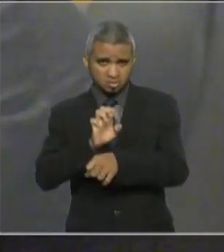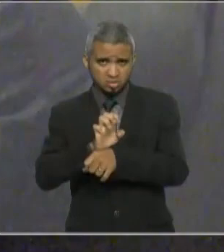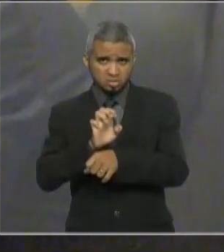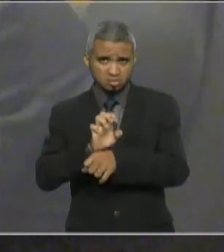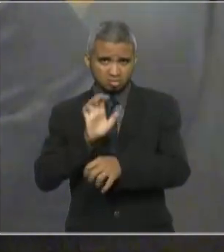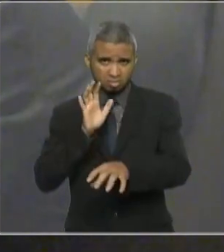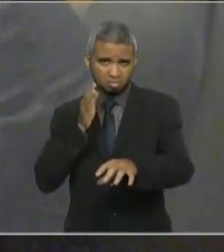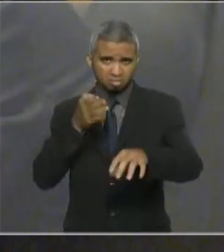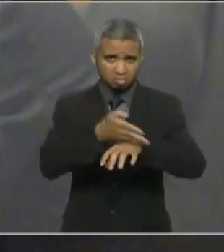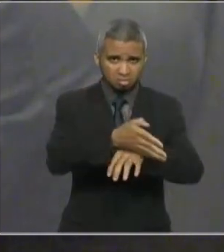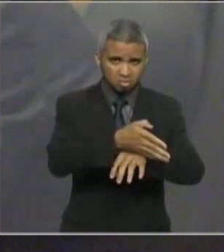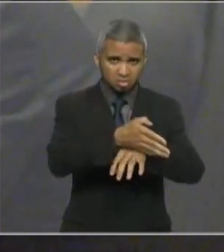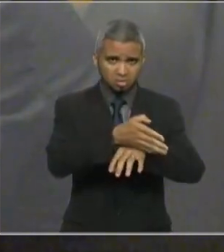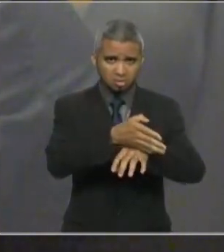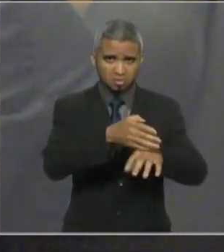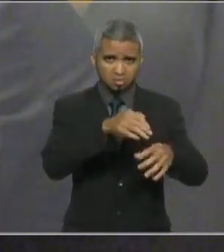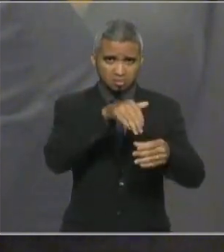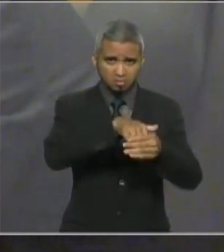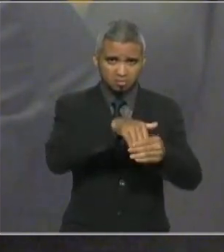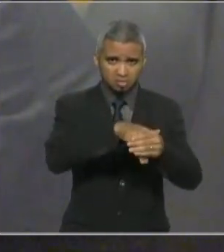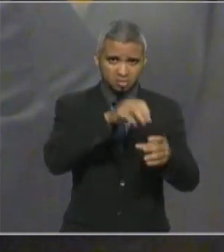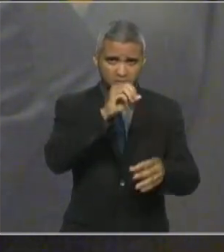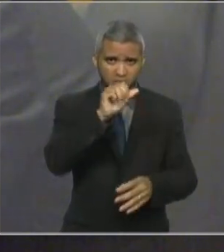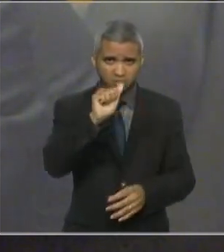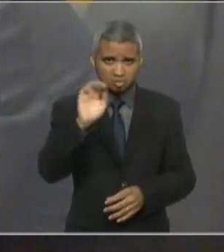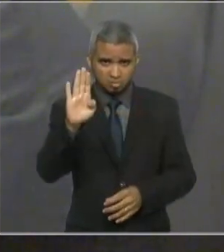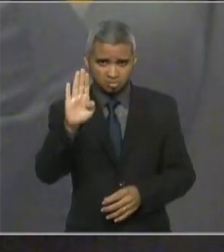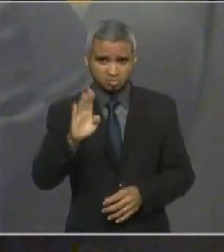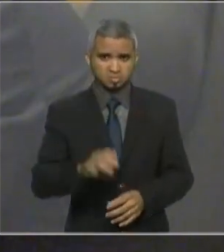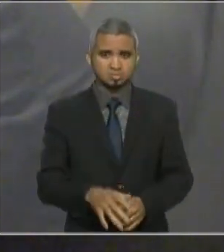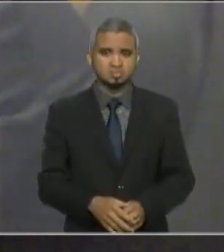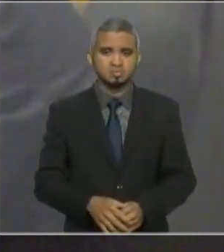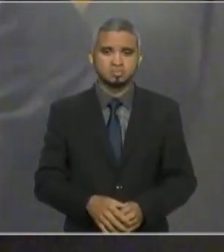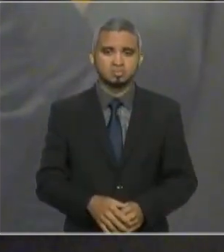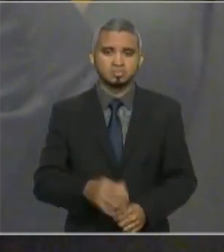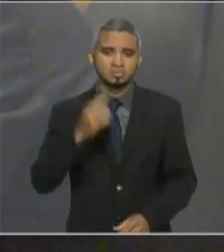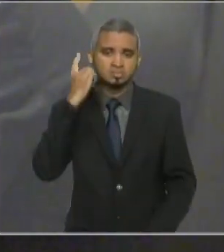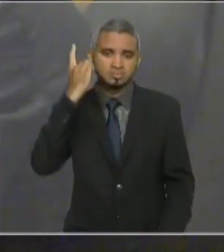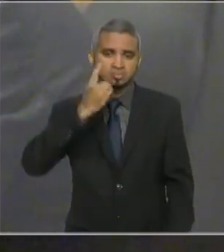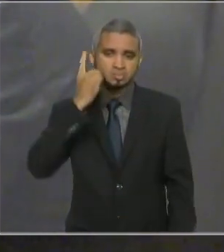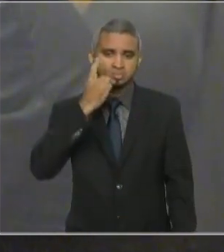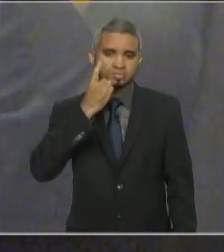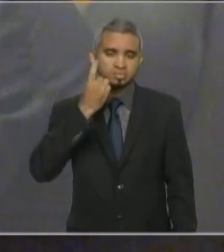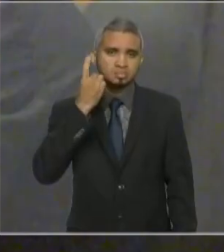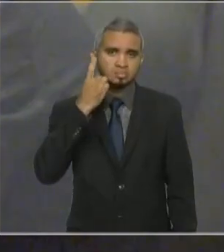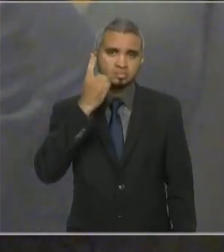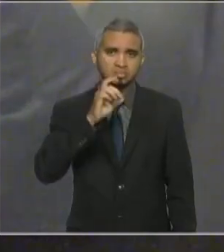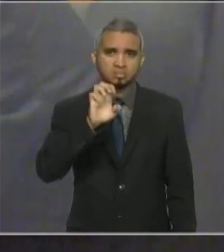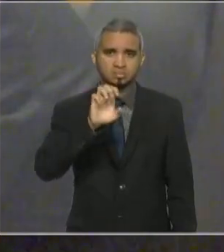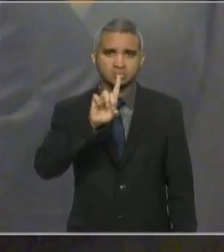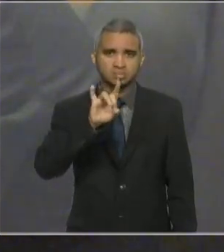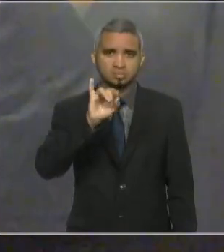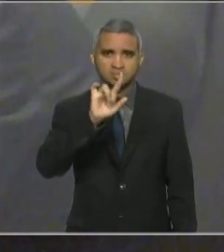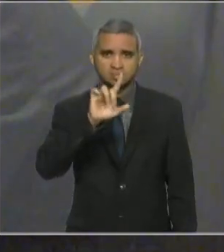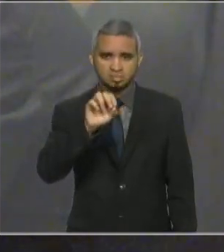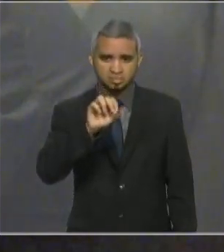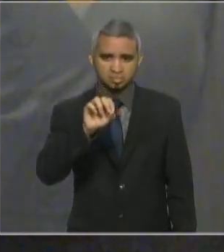aqui, o deputado Edilásio, que ratificou no seu depoimento, no seu